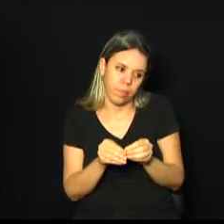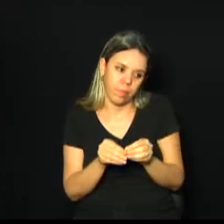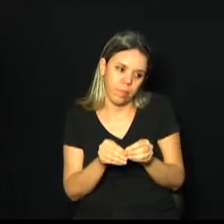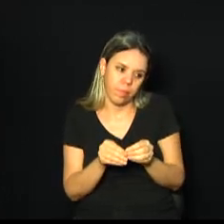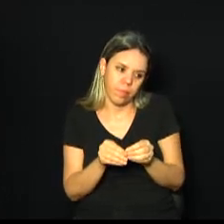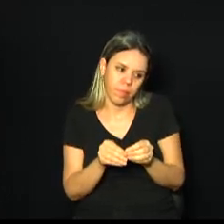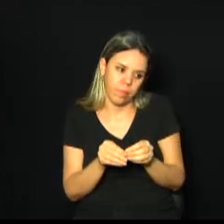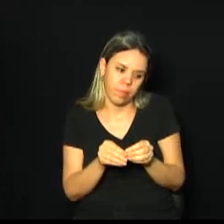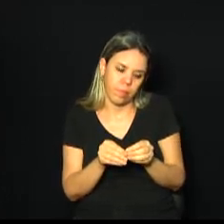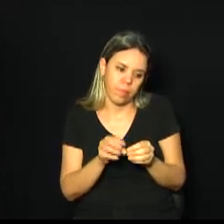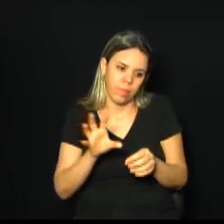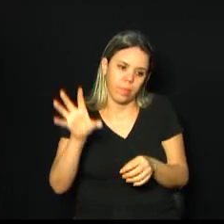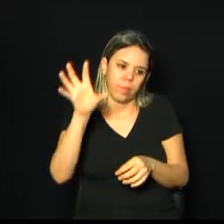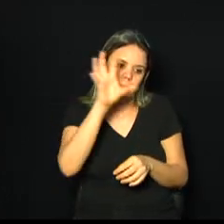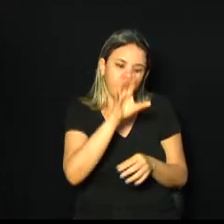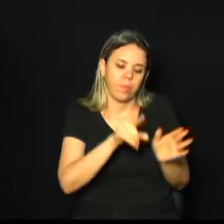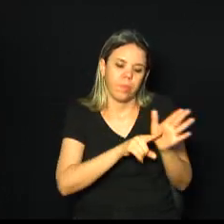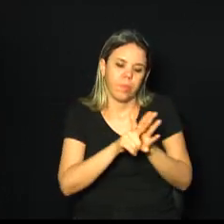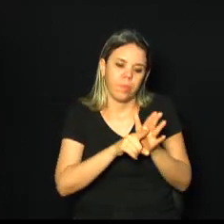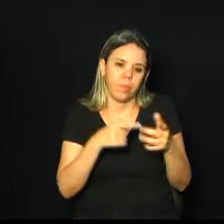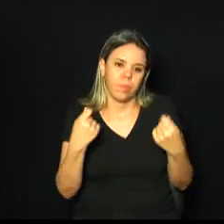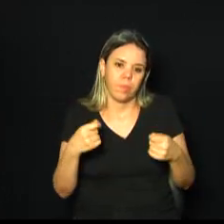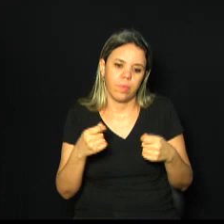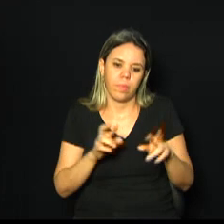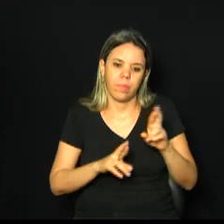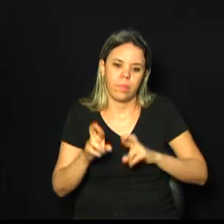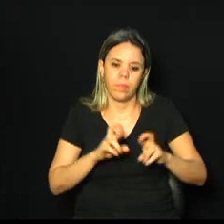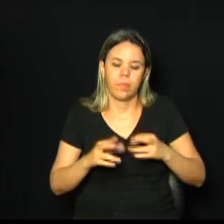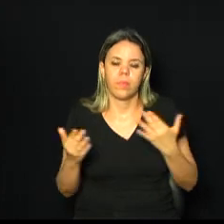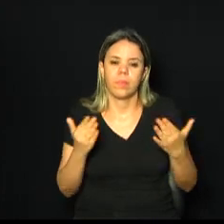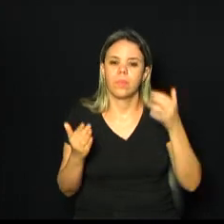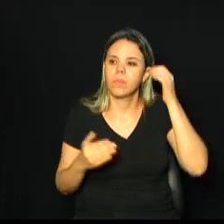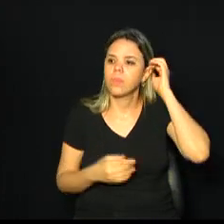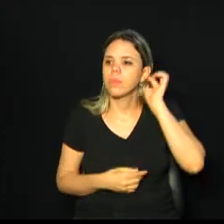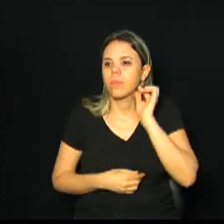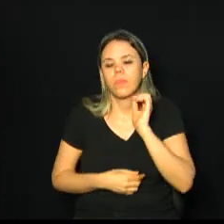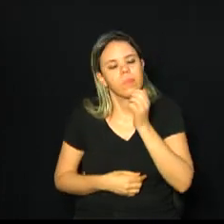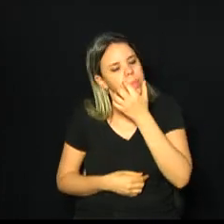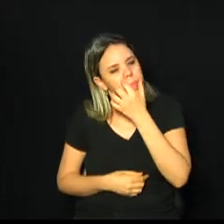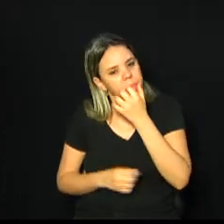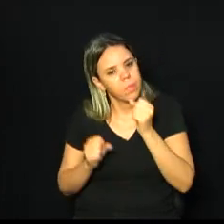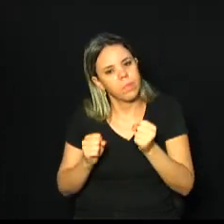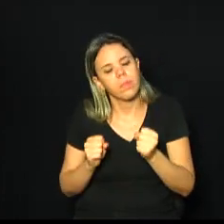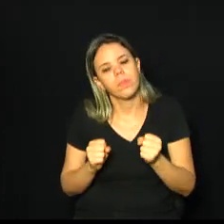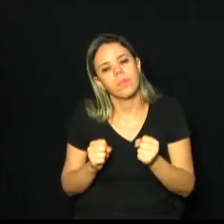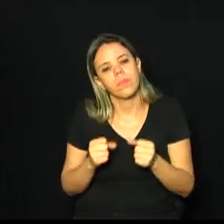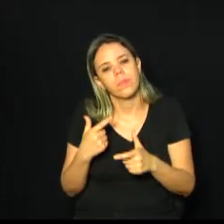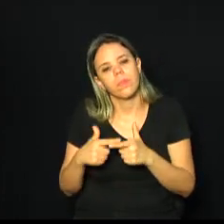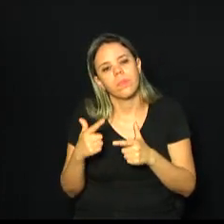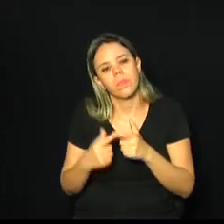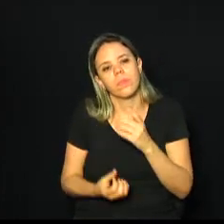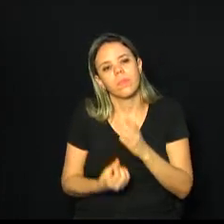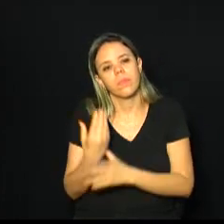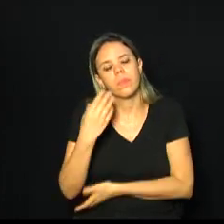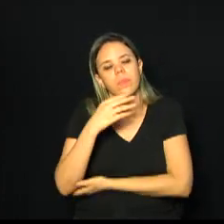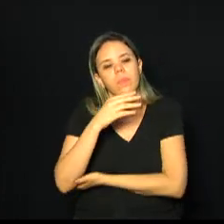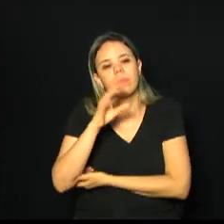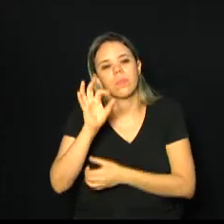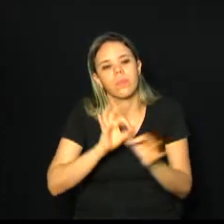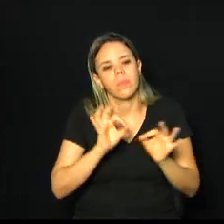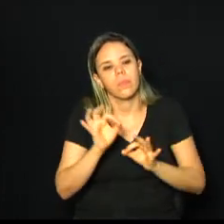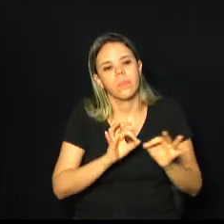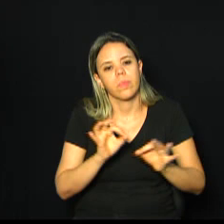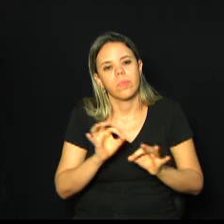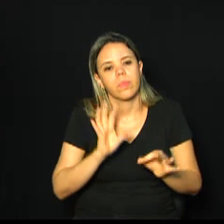do mapeamento de dados, é preciso analisar quais situações podem vir a ser um problema para a organização